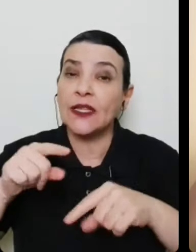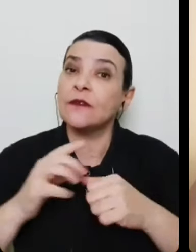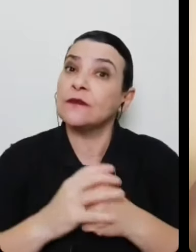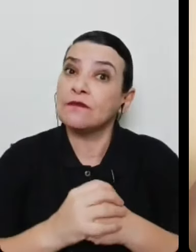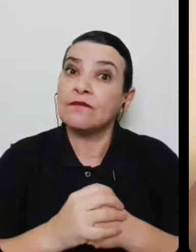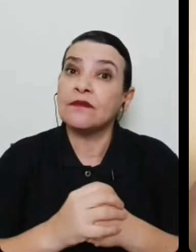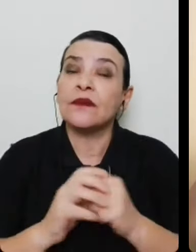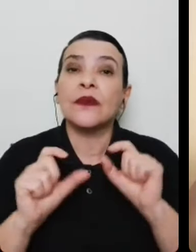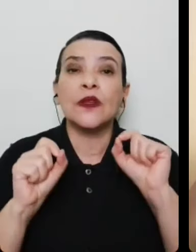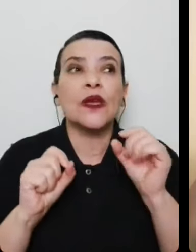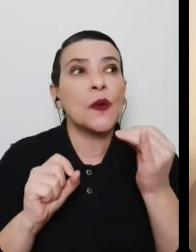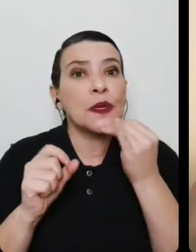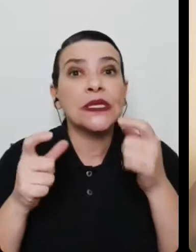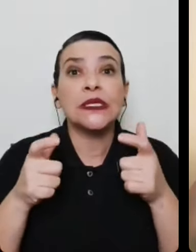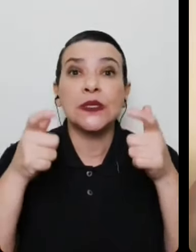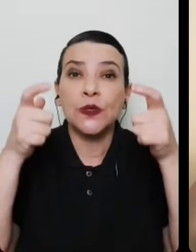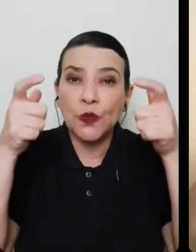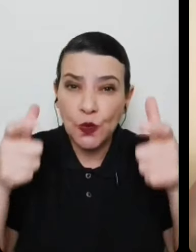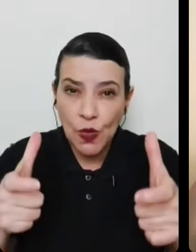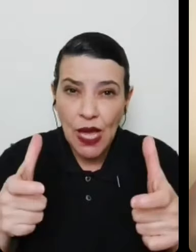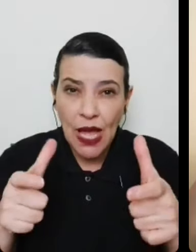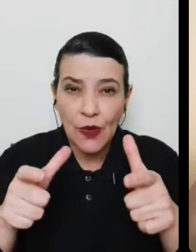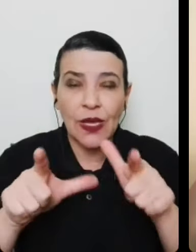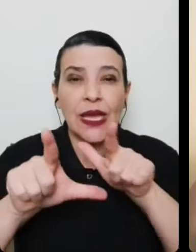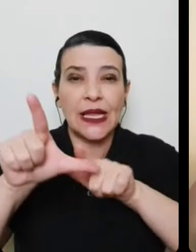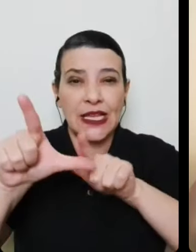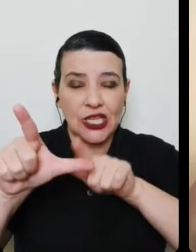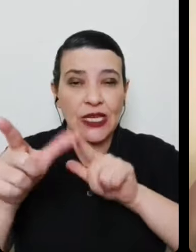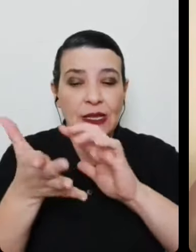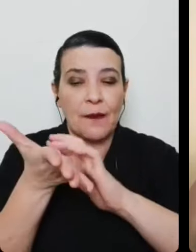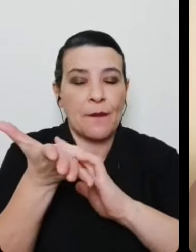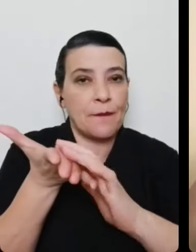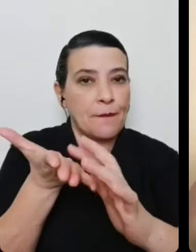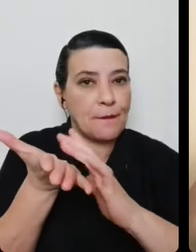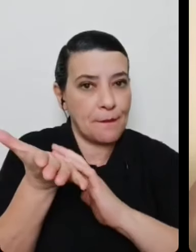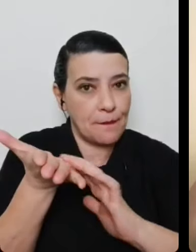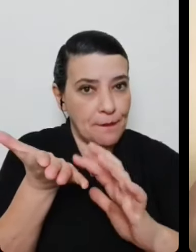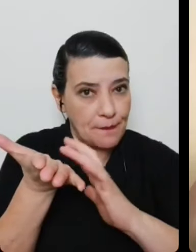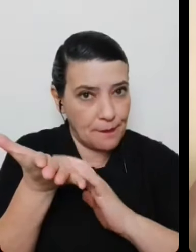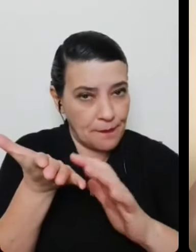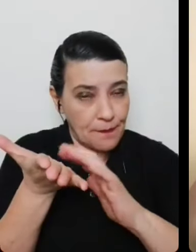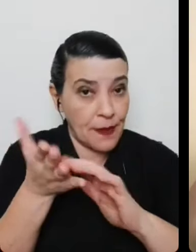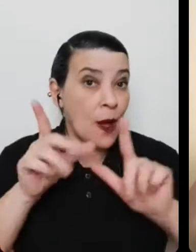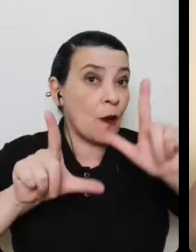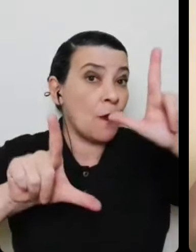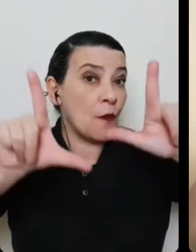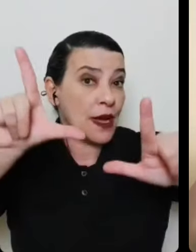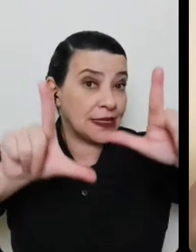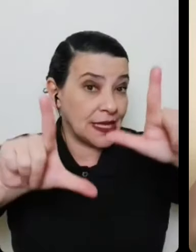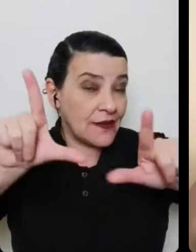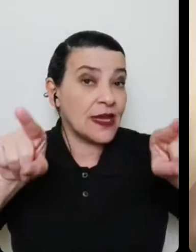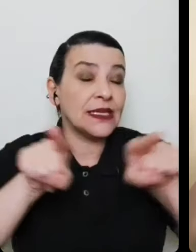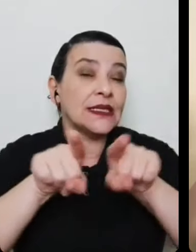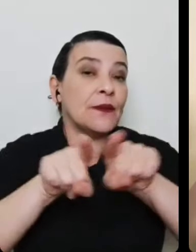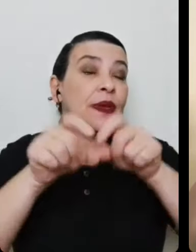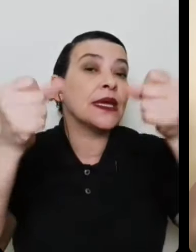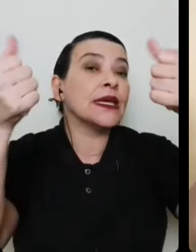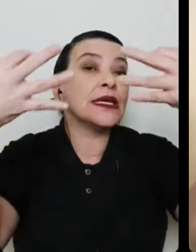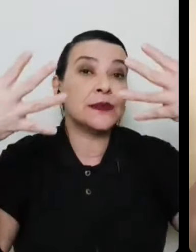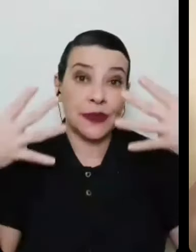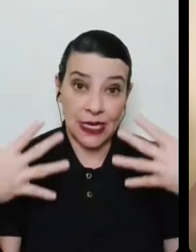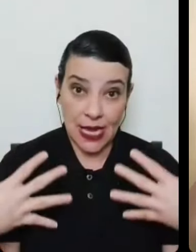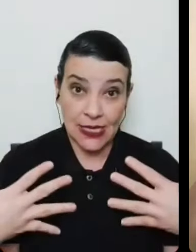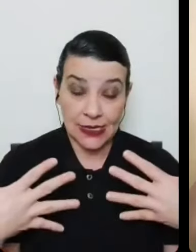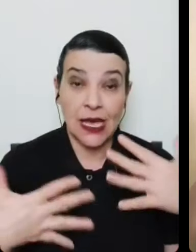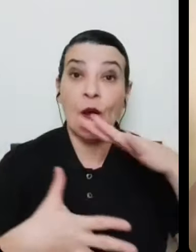E colocamos ali com legendas em braille e uma TV com a explicação em